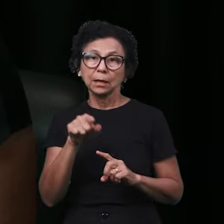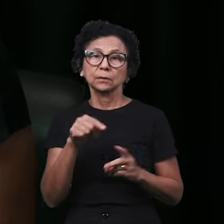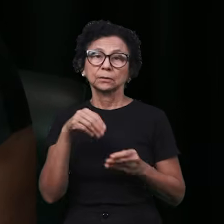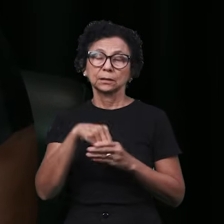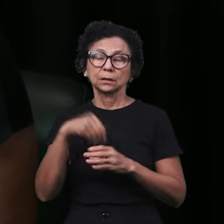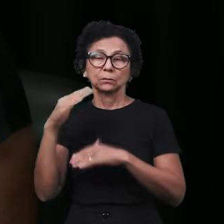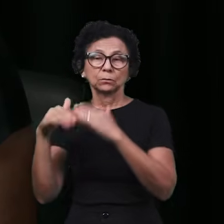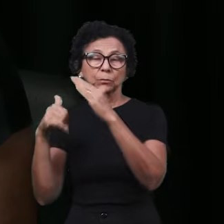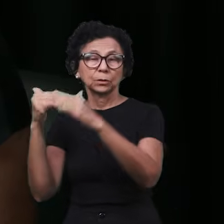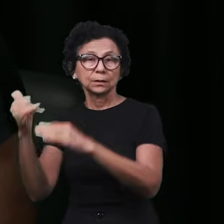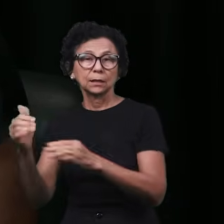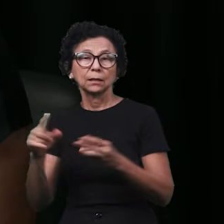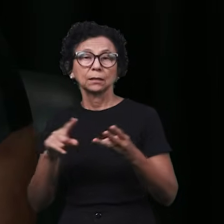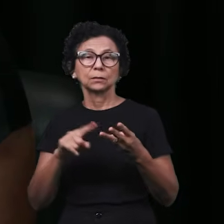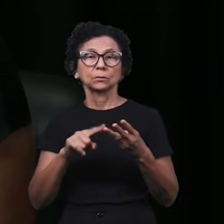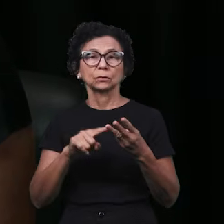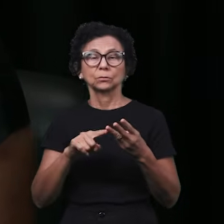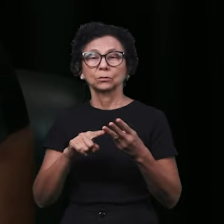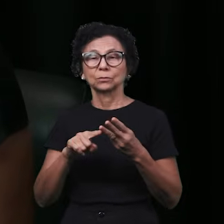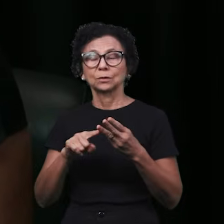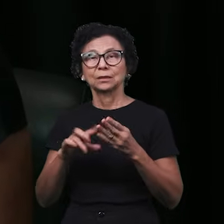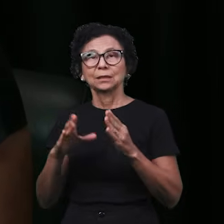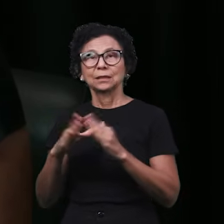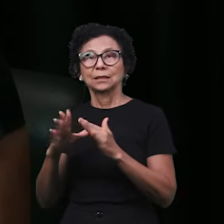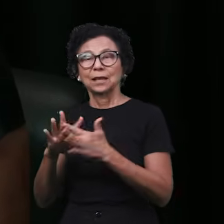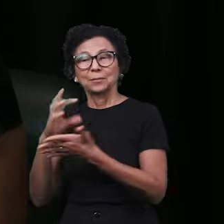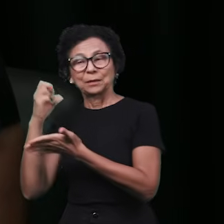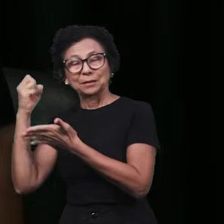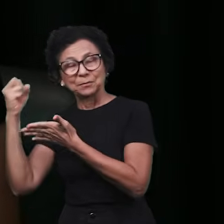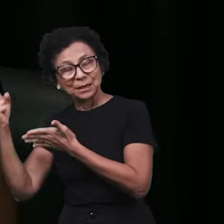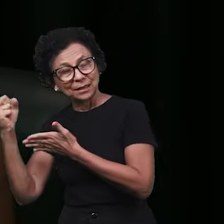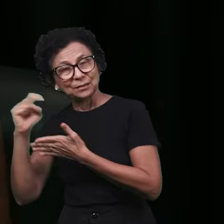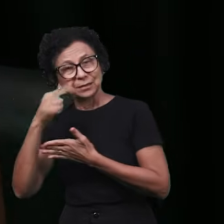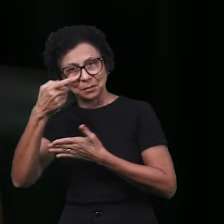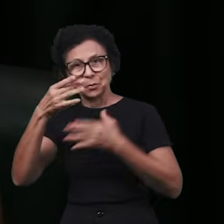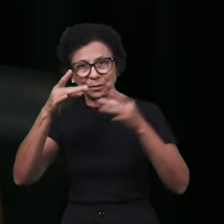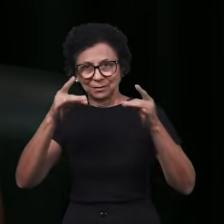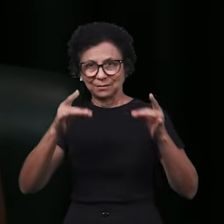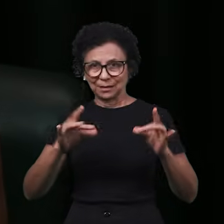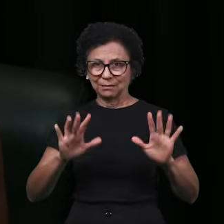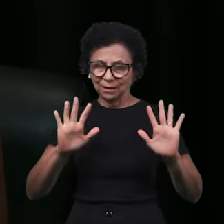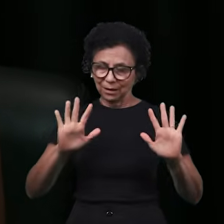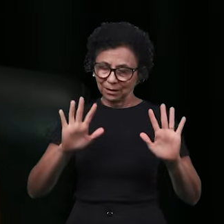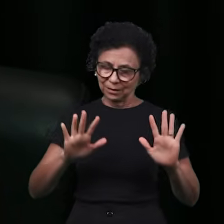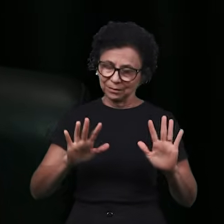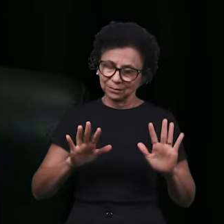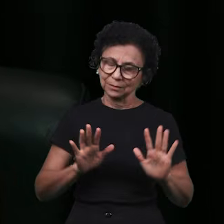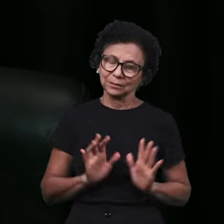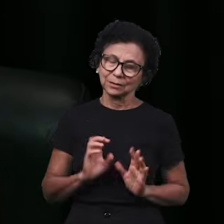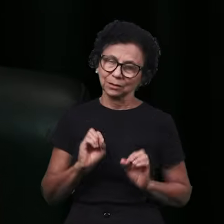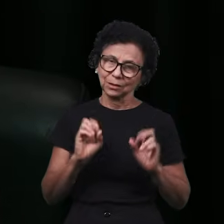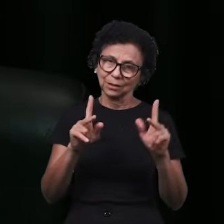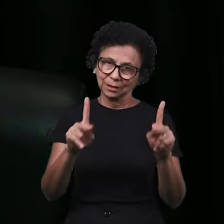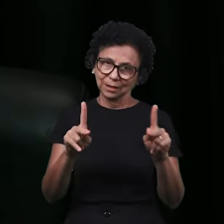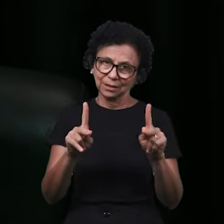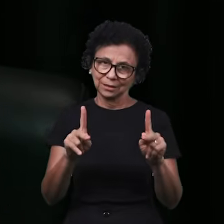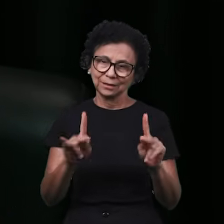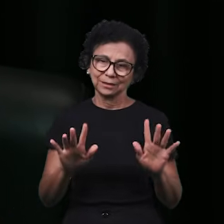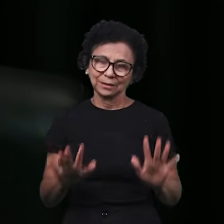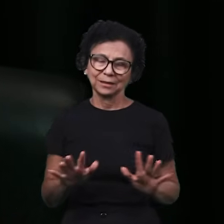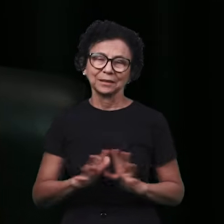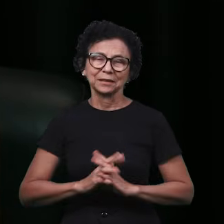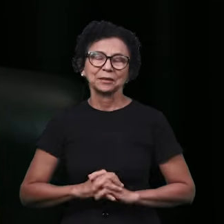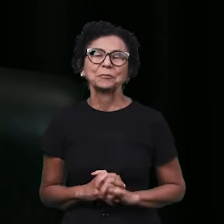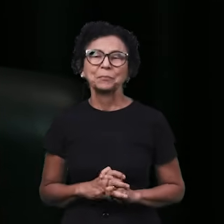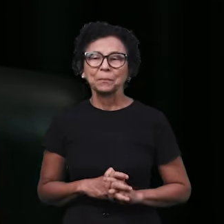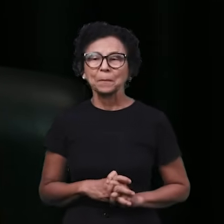seguida arrebatamento. A gente vai chegar lá contando isso com mais detalhes, né? Vai dar certo. Só para os irmãos terem assim, um